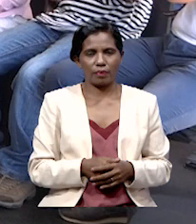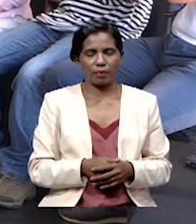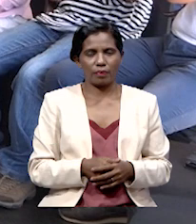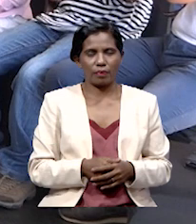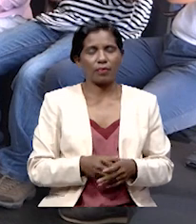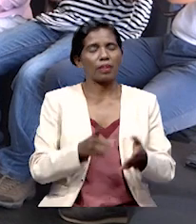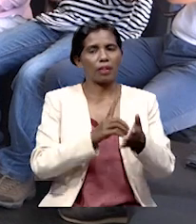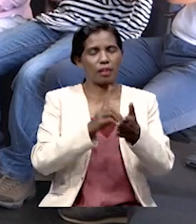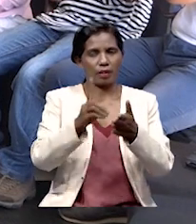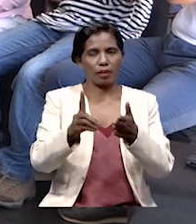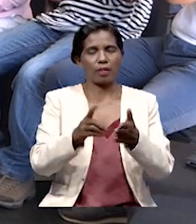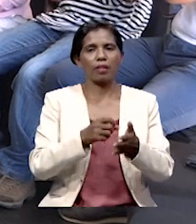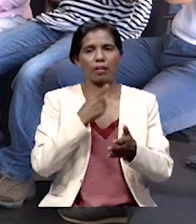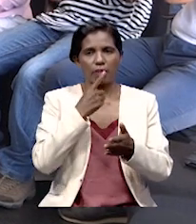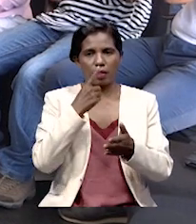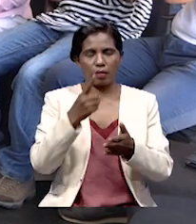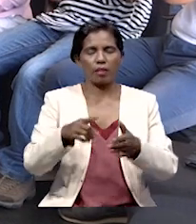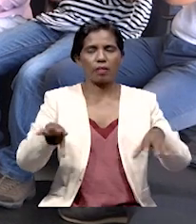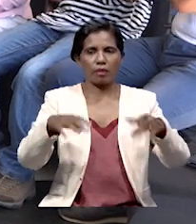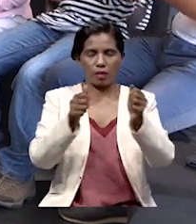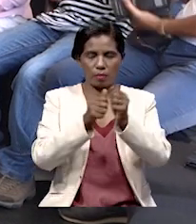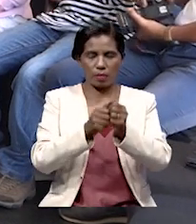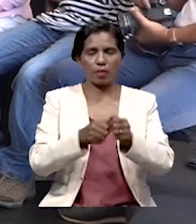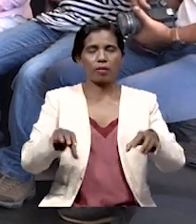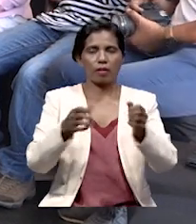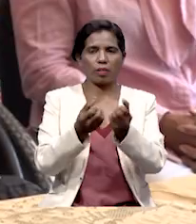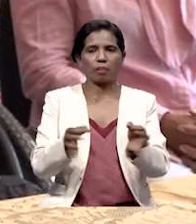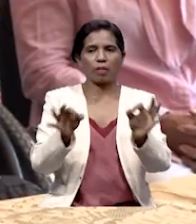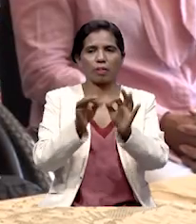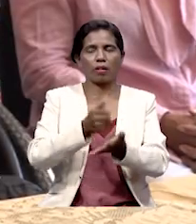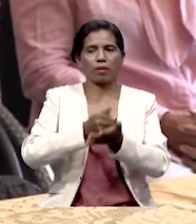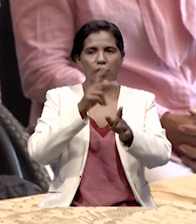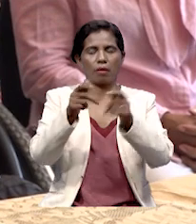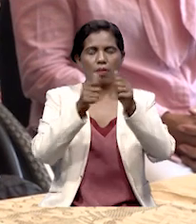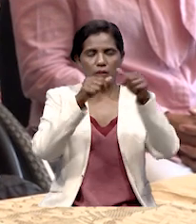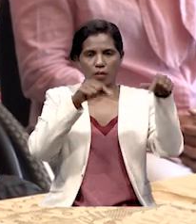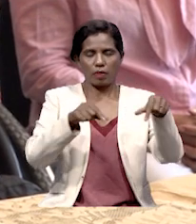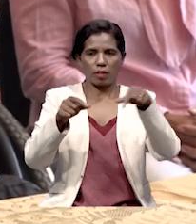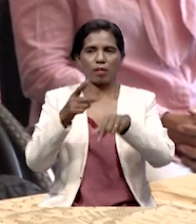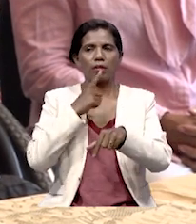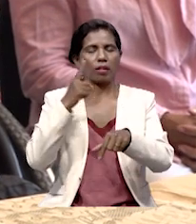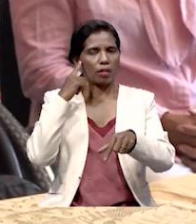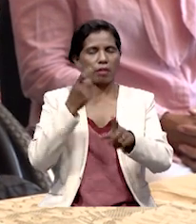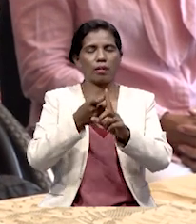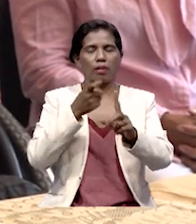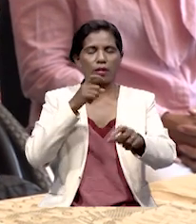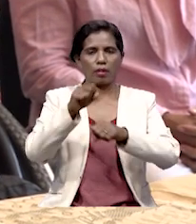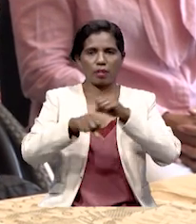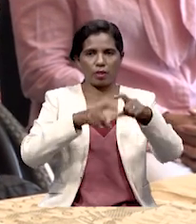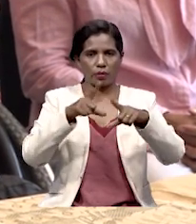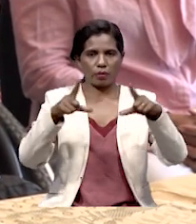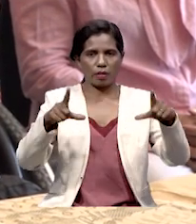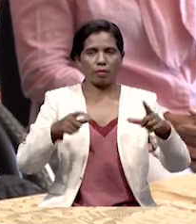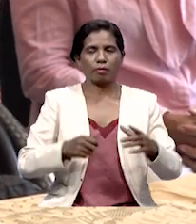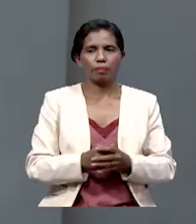Nacional, Francesc Suni, considera a cooperação importante a que facilita a deficiência de Tilun Lihusi Lian Gestual.